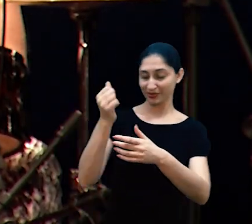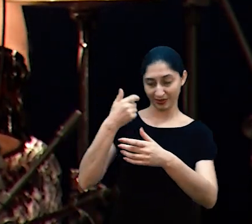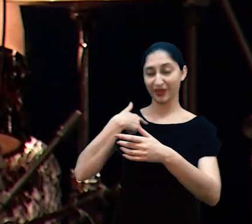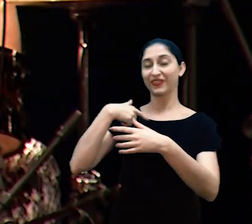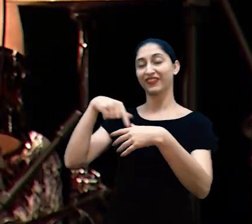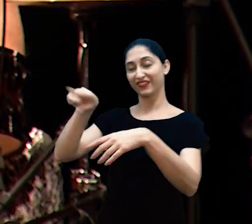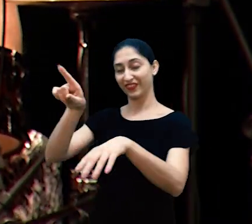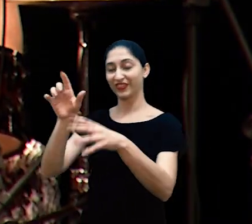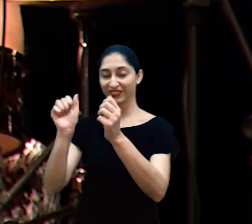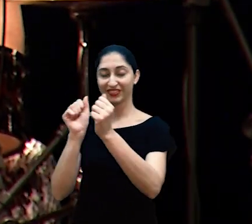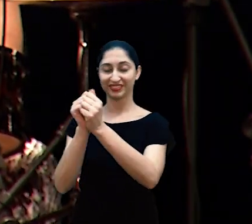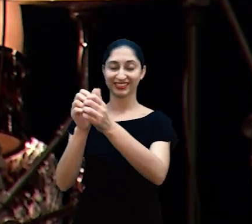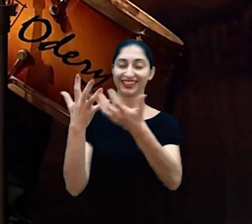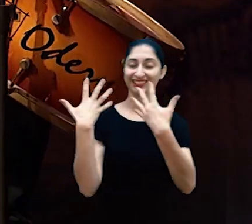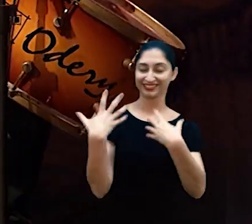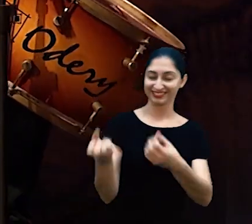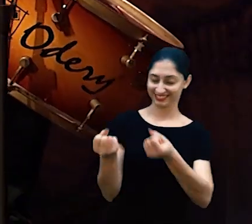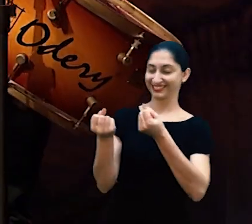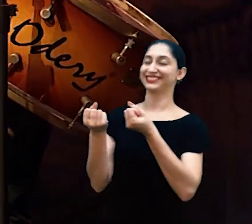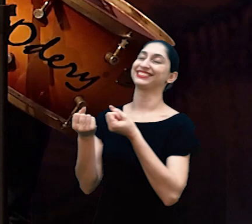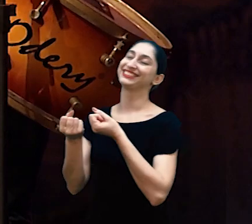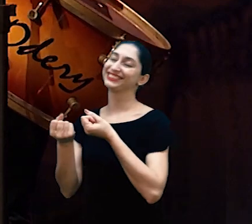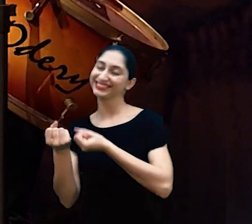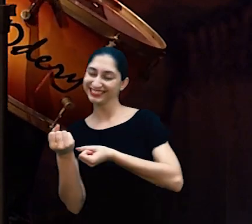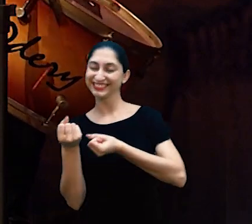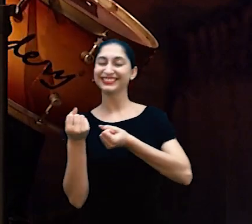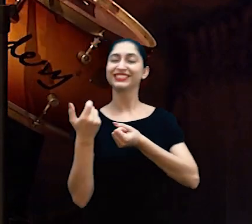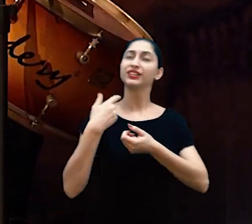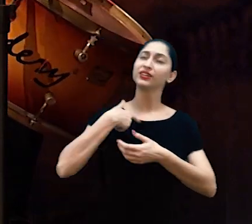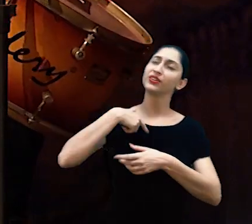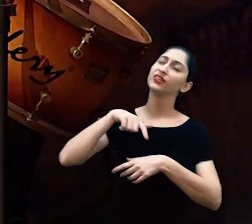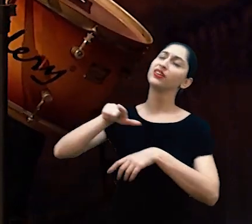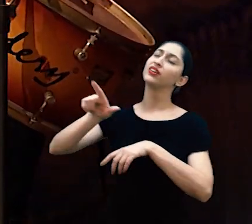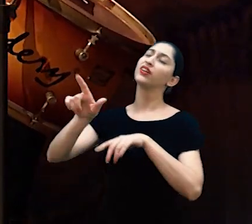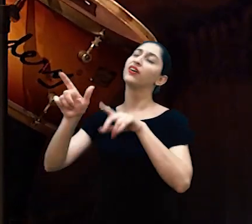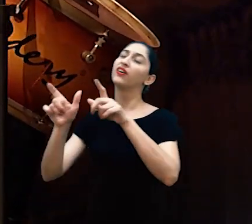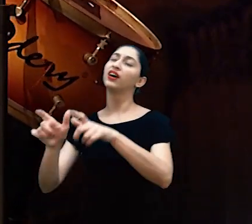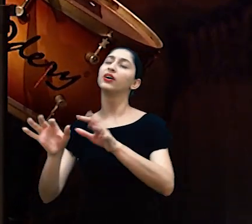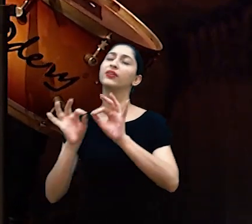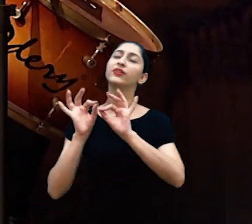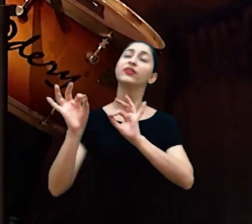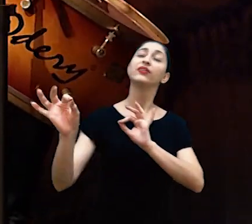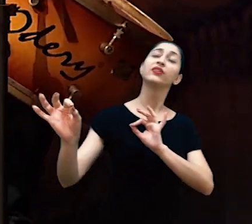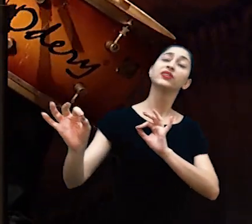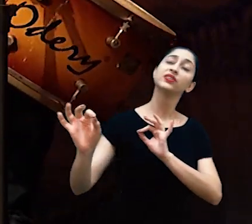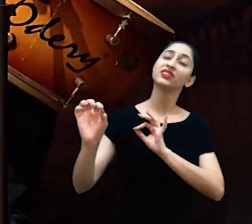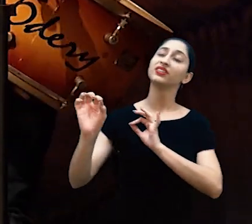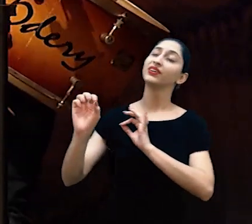me chama que eu vou, pra bem longe daqui,